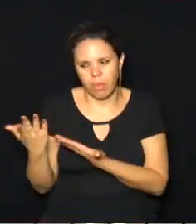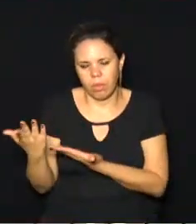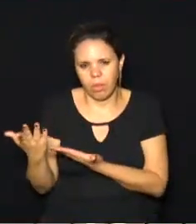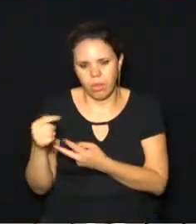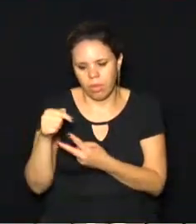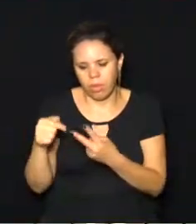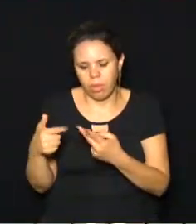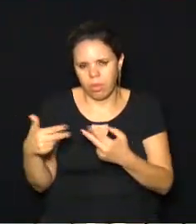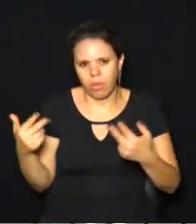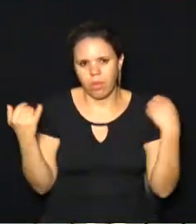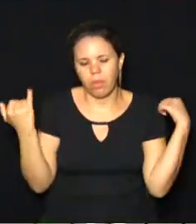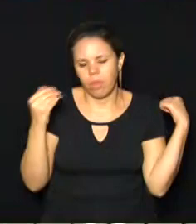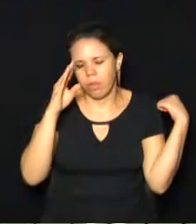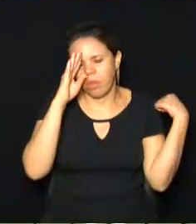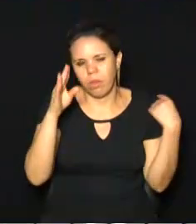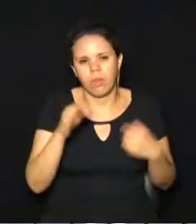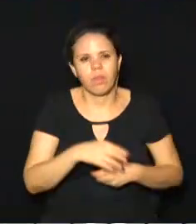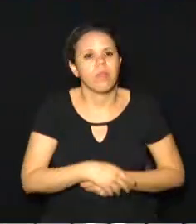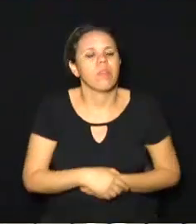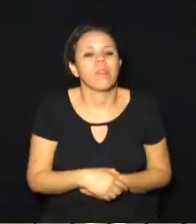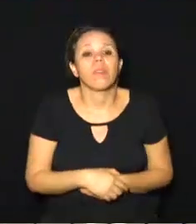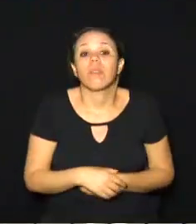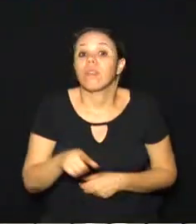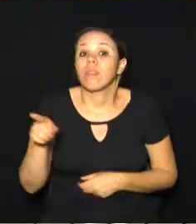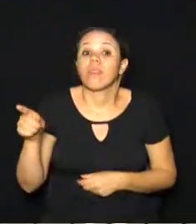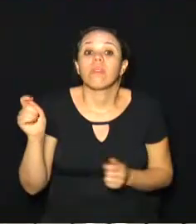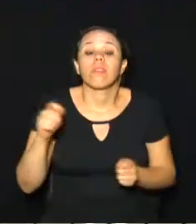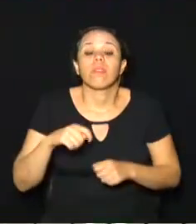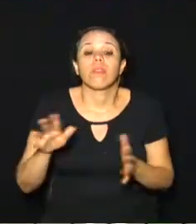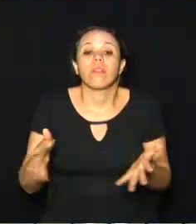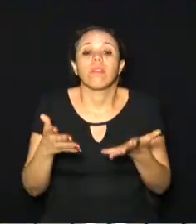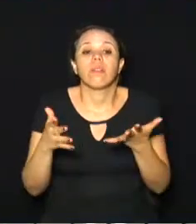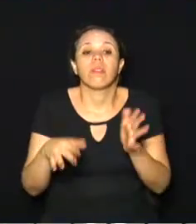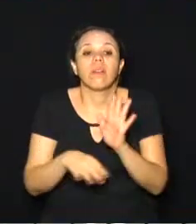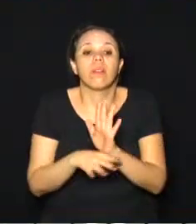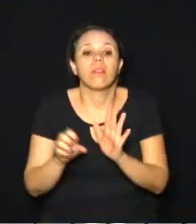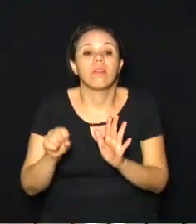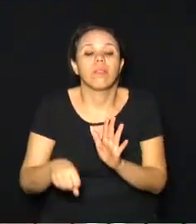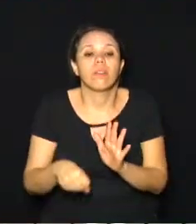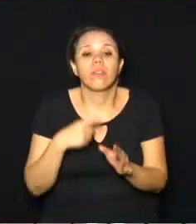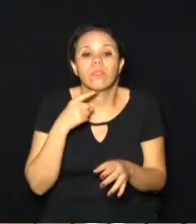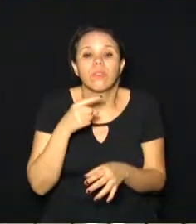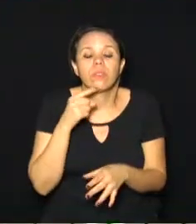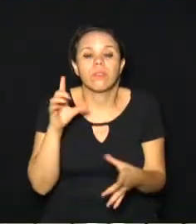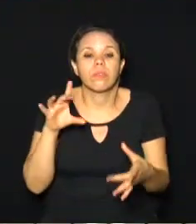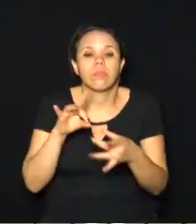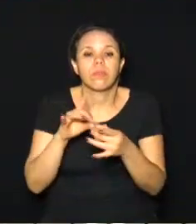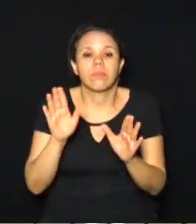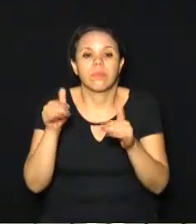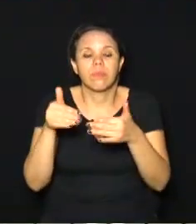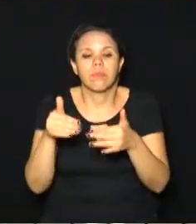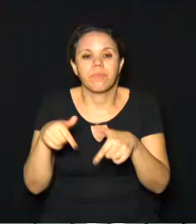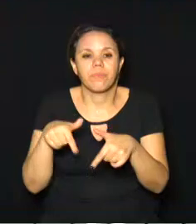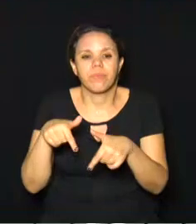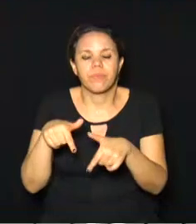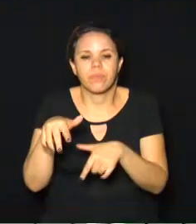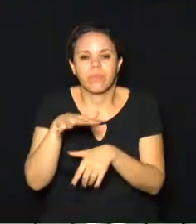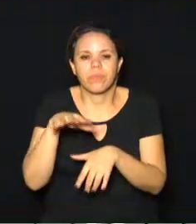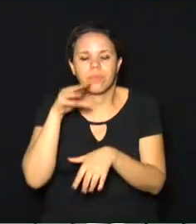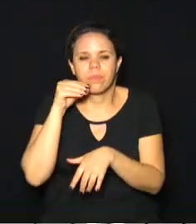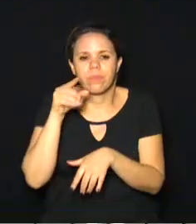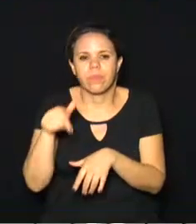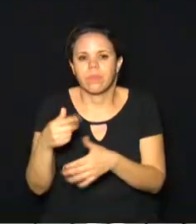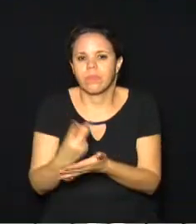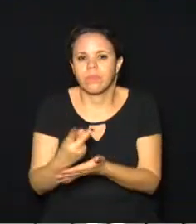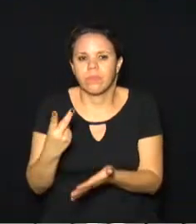evidente que o senhor pode contribuir aqui com o debate são as questões mais ligadas a questões trabalhistas, né?